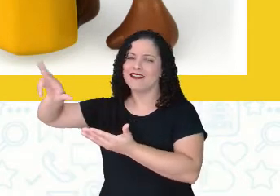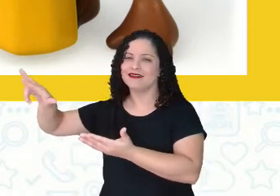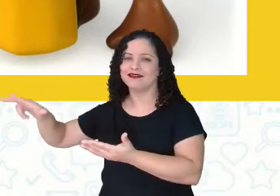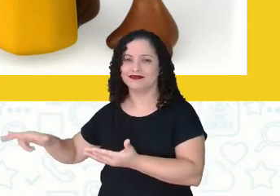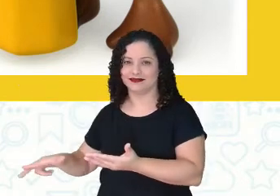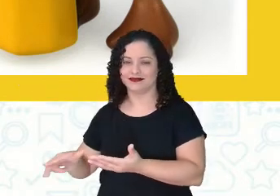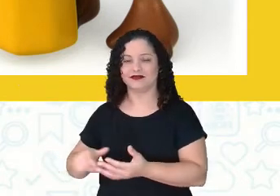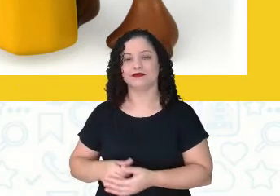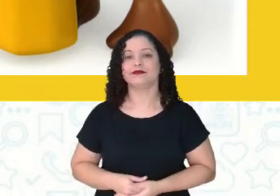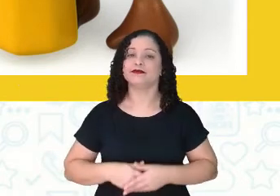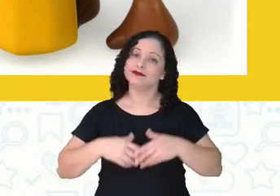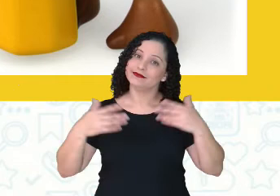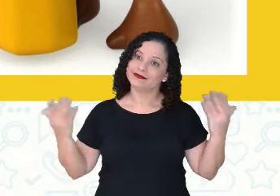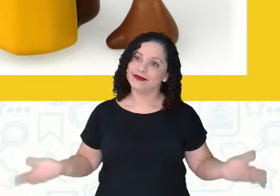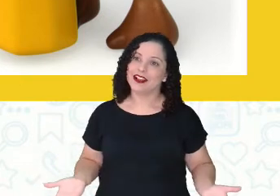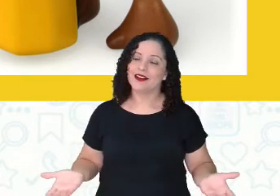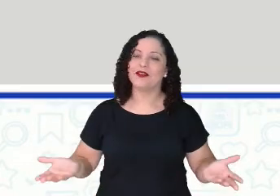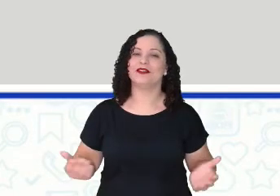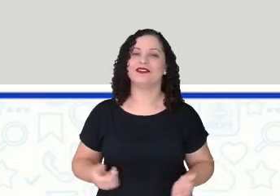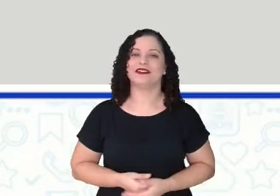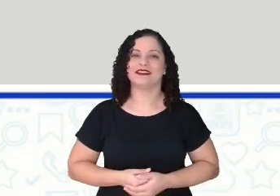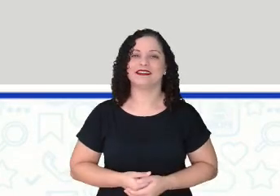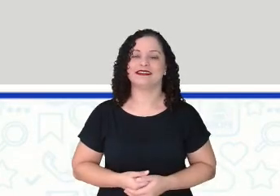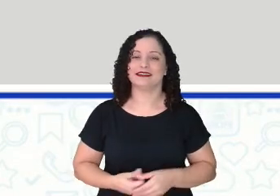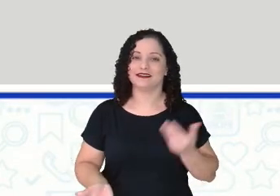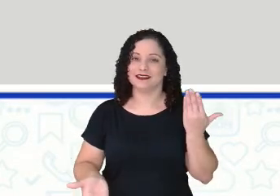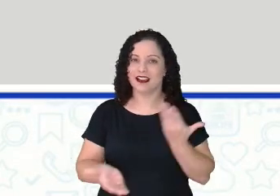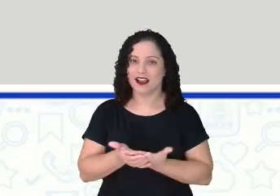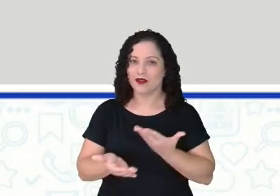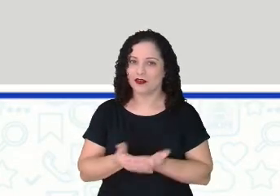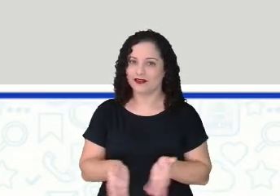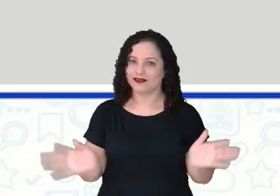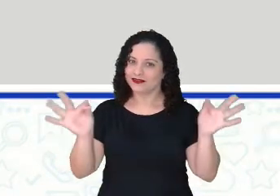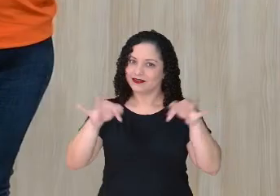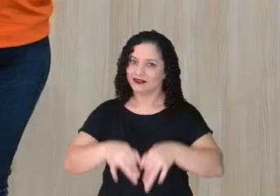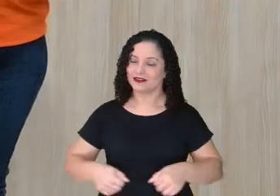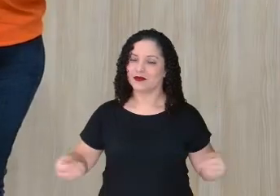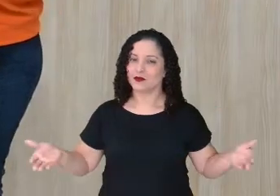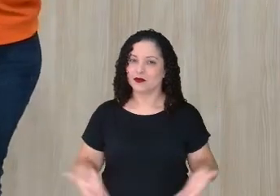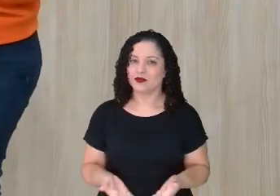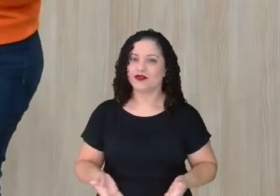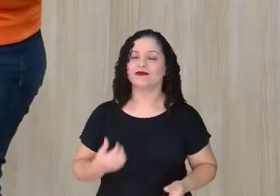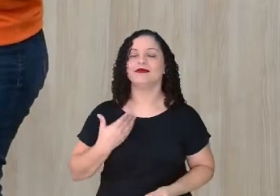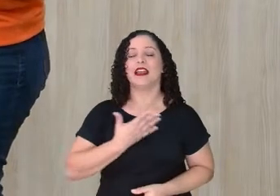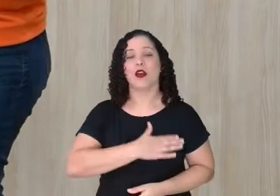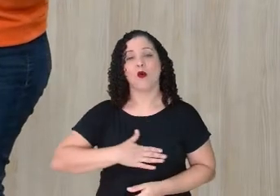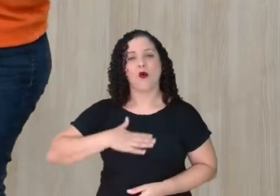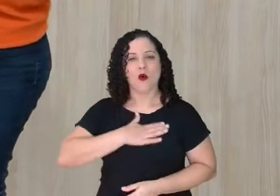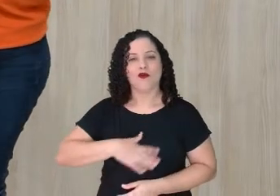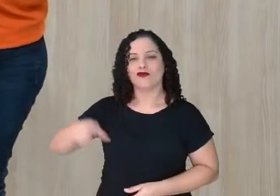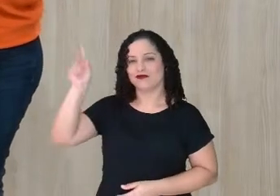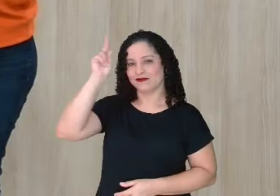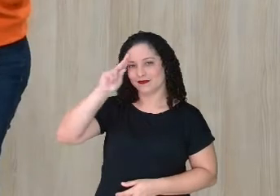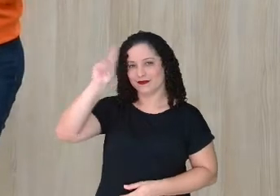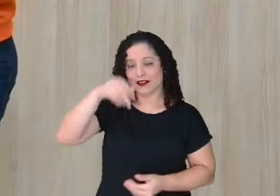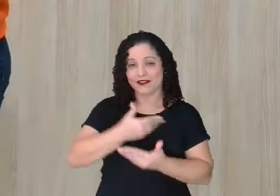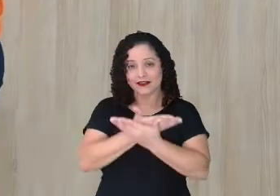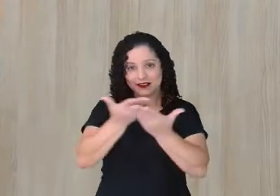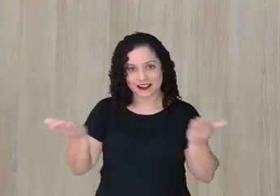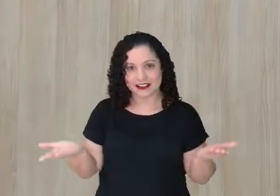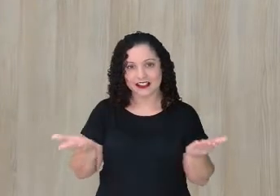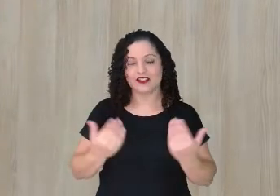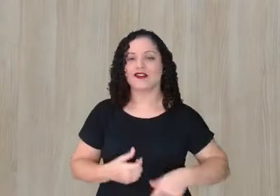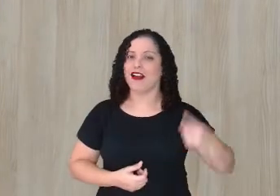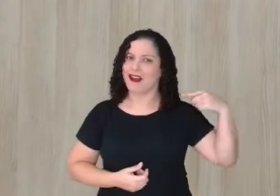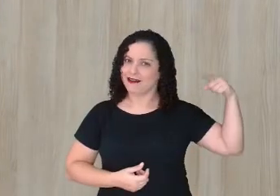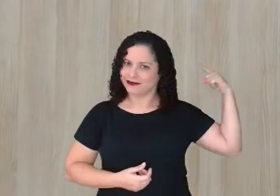Eletrodomésticos. Então é isso, pessoal. Terminamos por aqui. Gosto sempre de lembrar. Lembra que eu falei lá